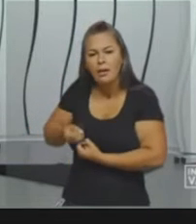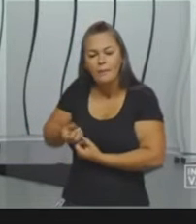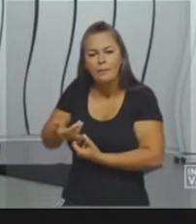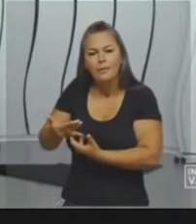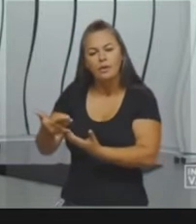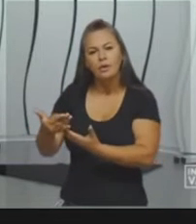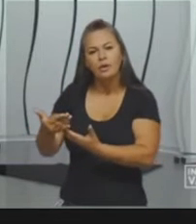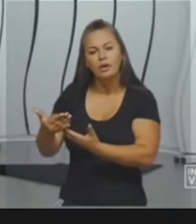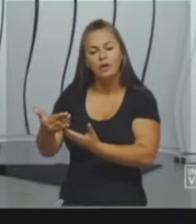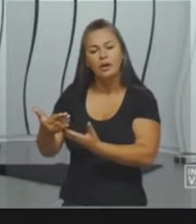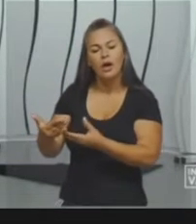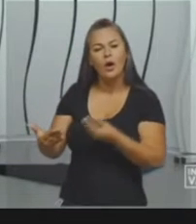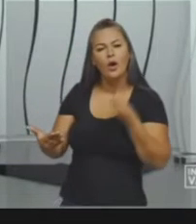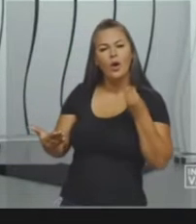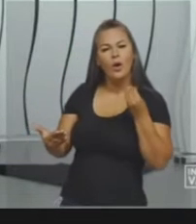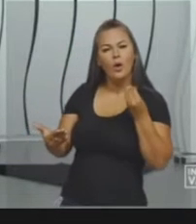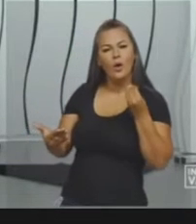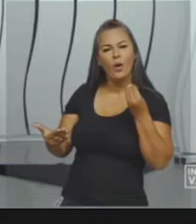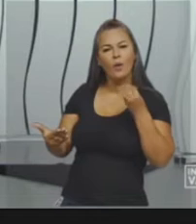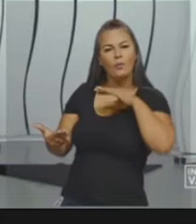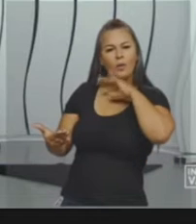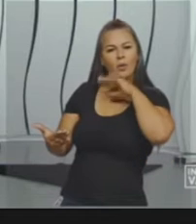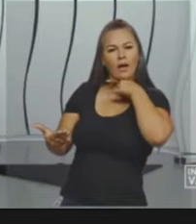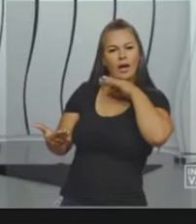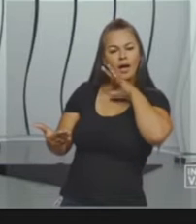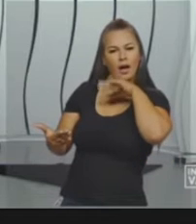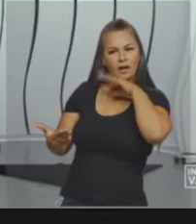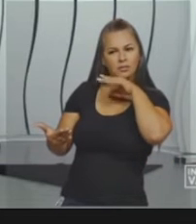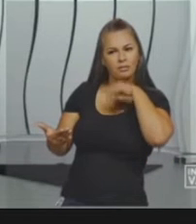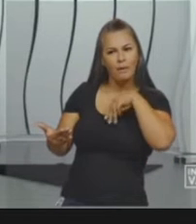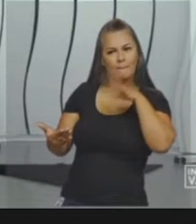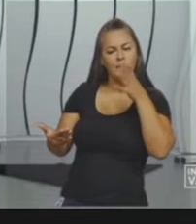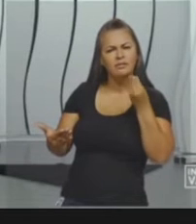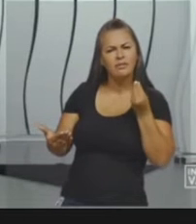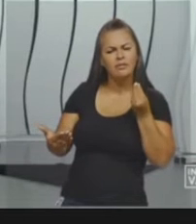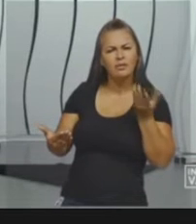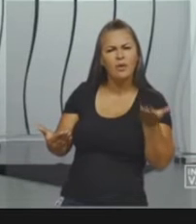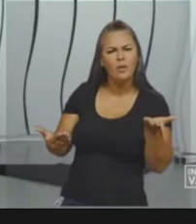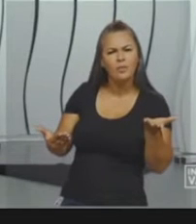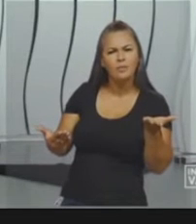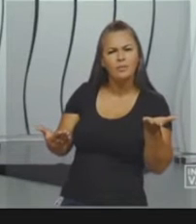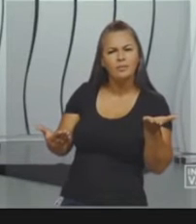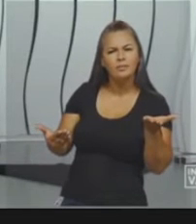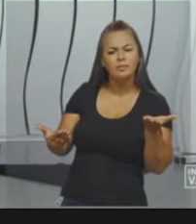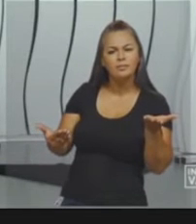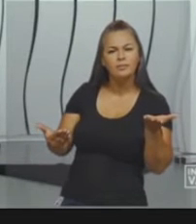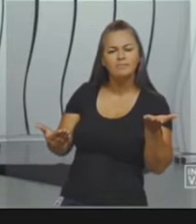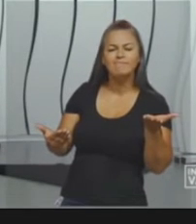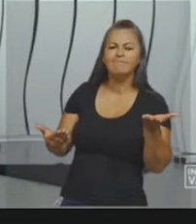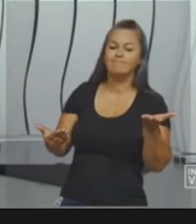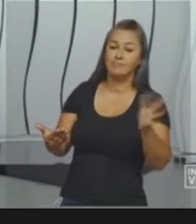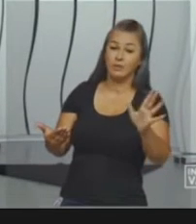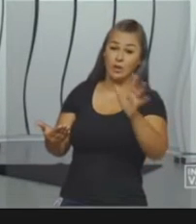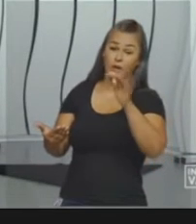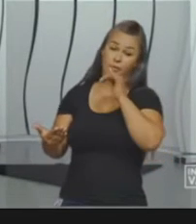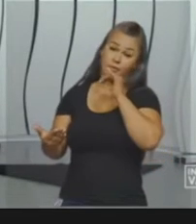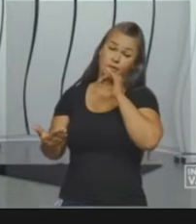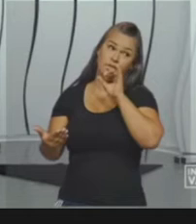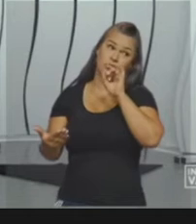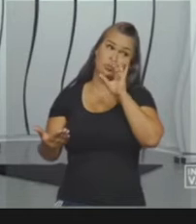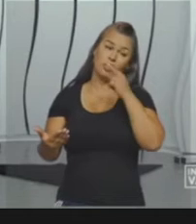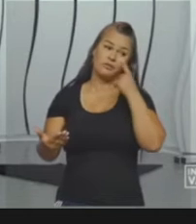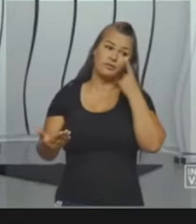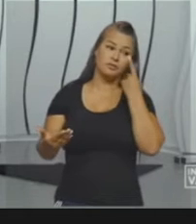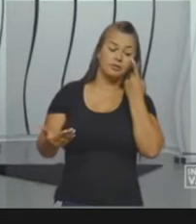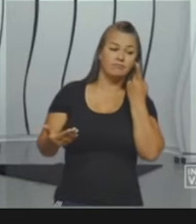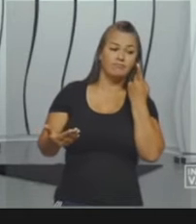terrestres não existiriam. A menos que fosse algum animal que fosse capaz de ir lá, dentro da água, pegar algo e voltar para a terra